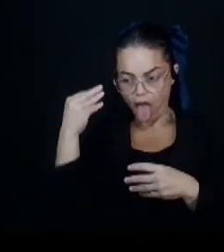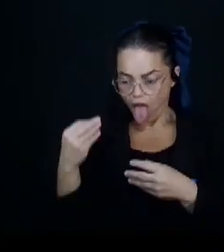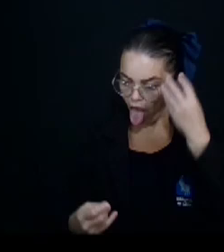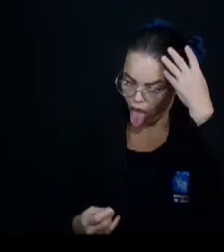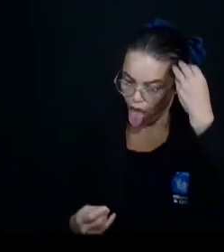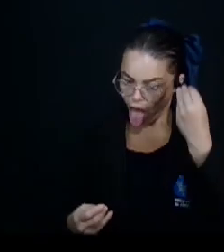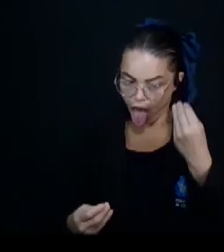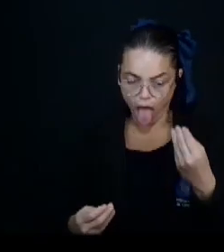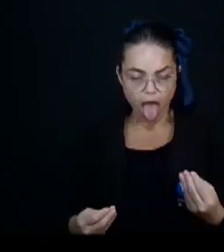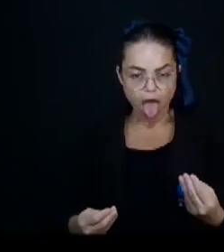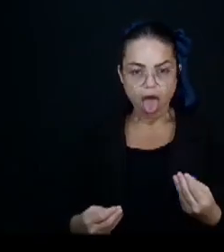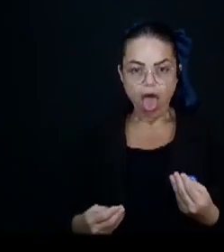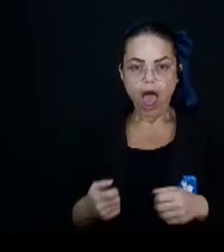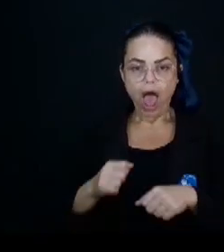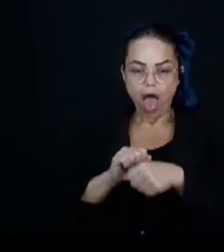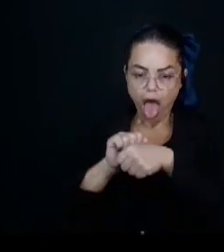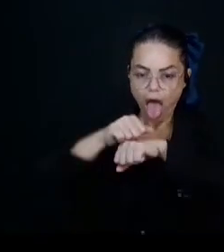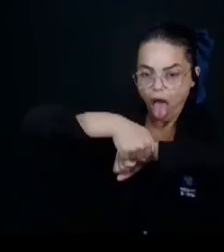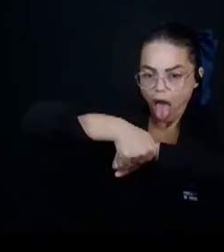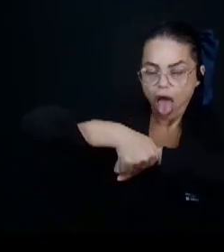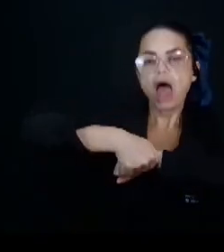gente tem bastante efeito